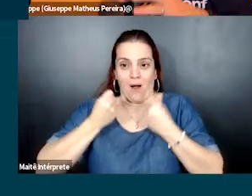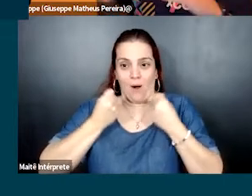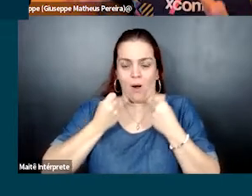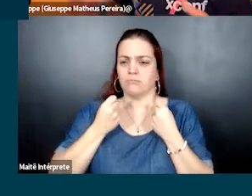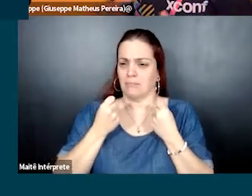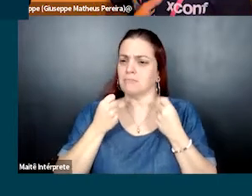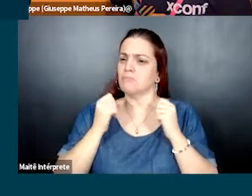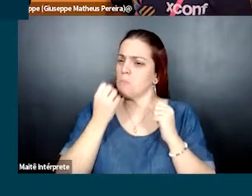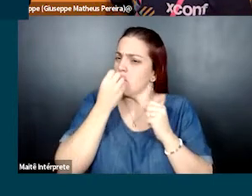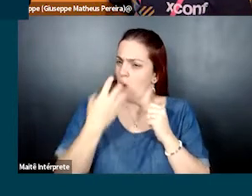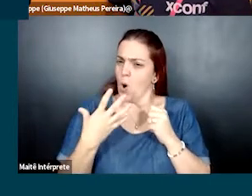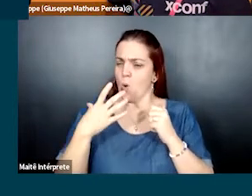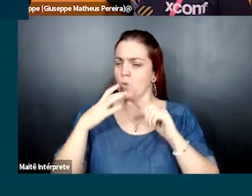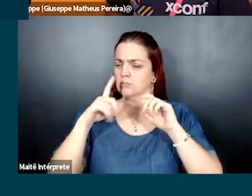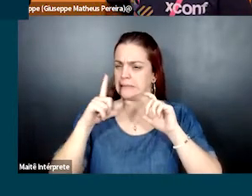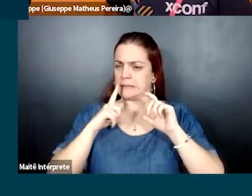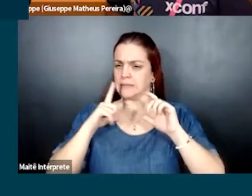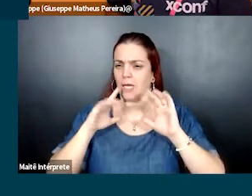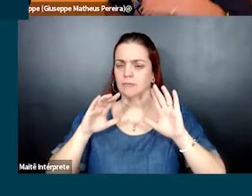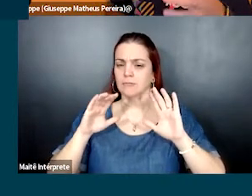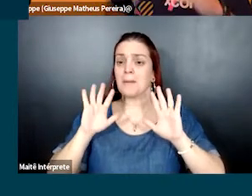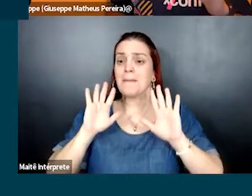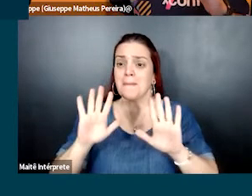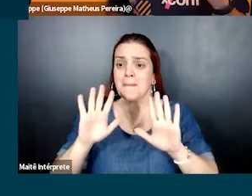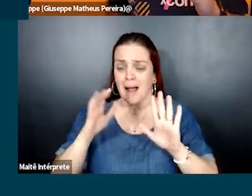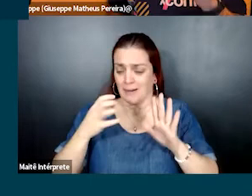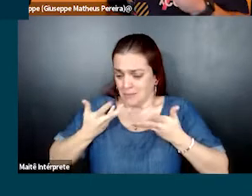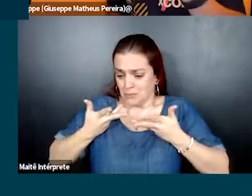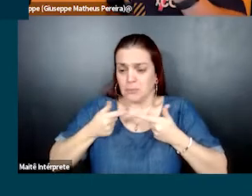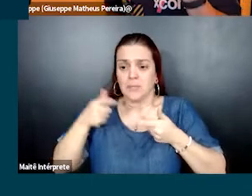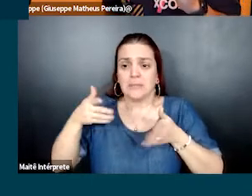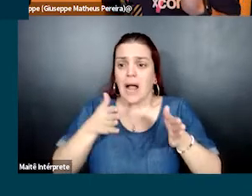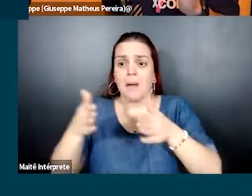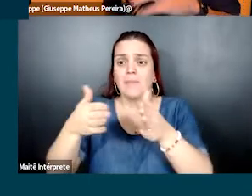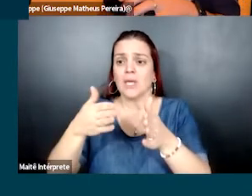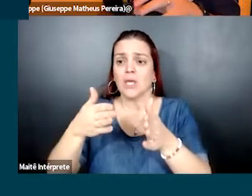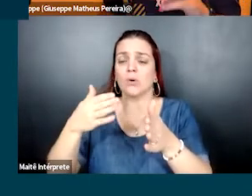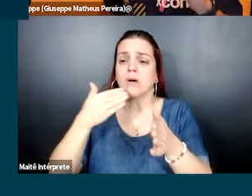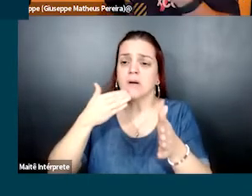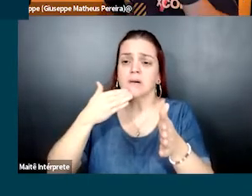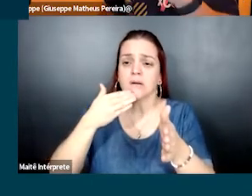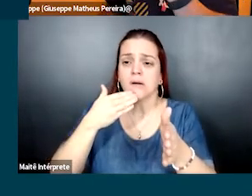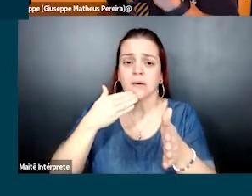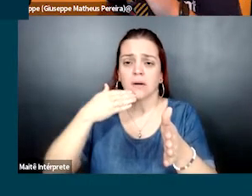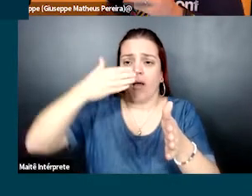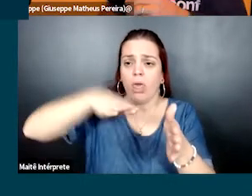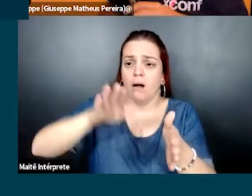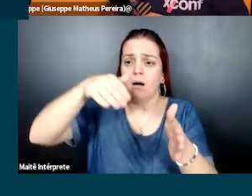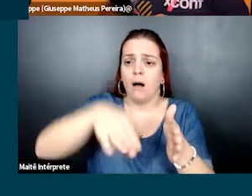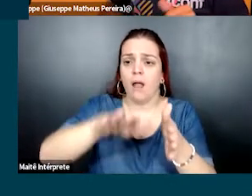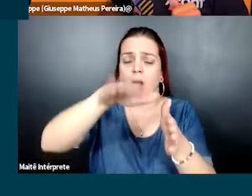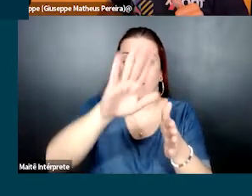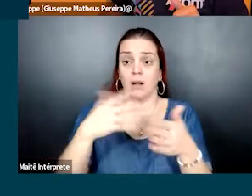fosse uma stack muito boa, né? Só que eu estou andando numa estrada cheia de buracos, esses buracos são